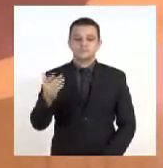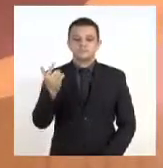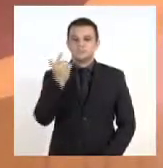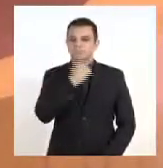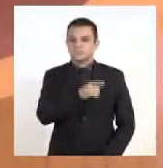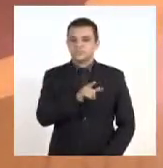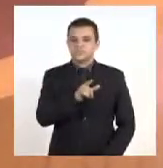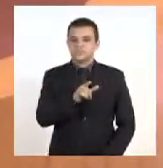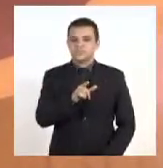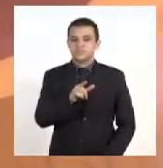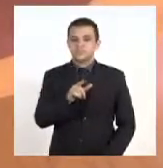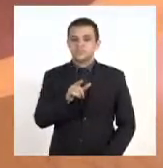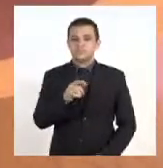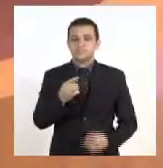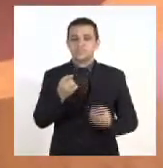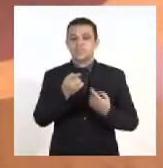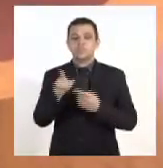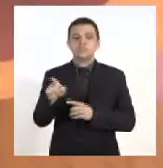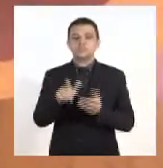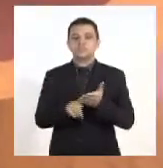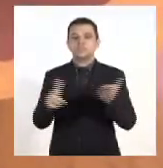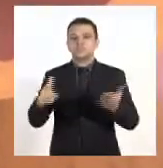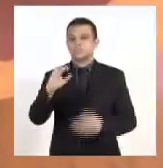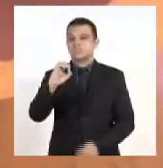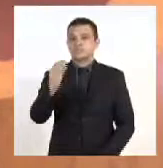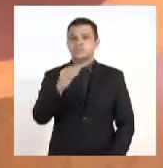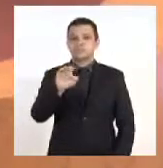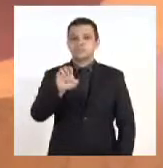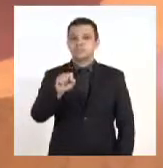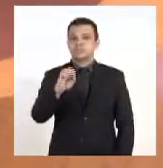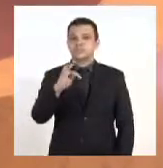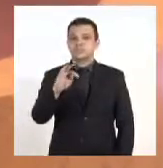ganhou contra o jornal O Estado do Maranhão.